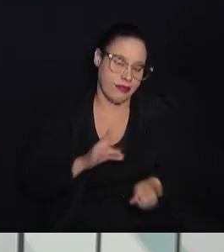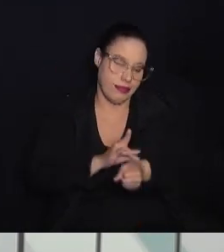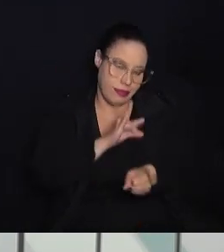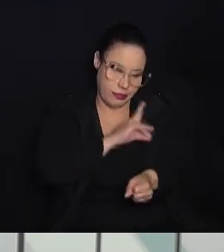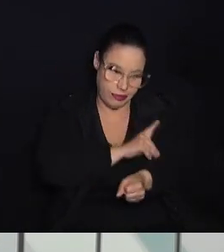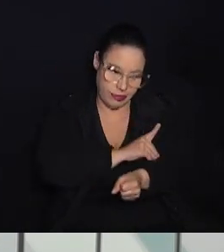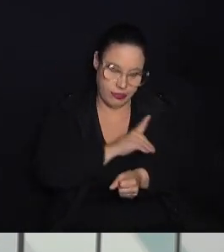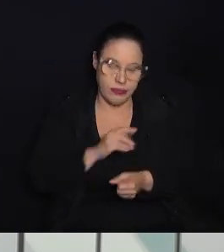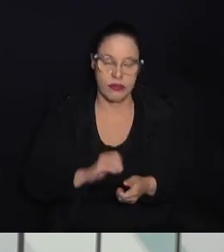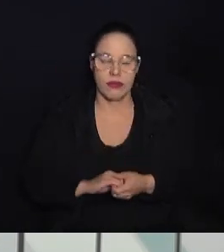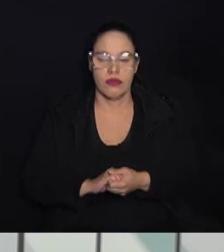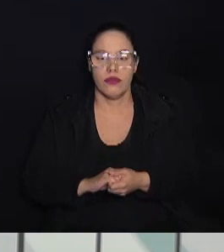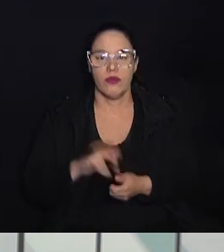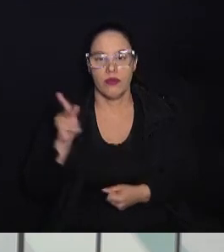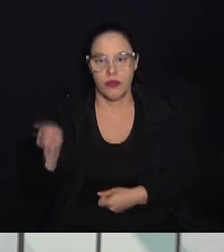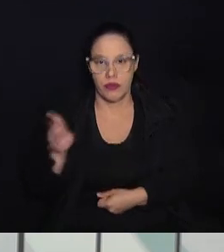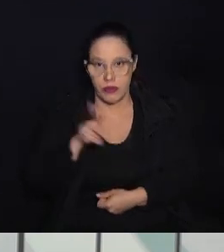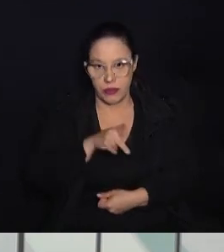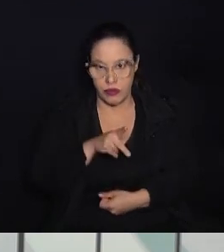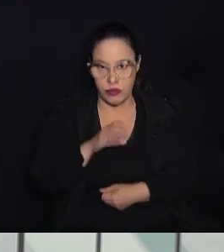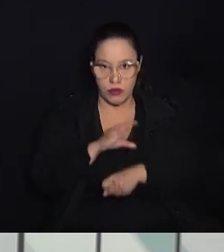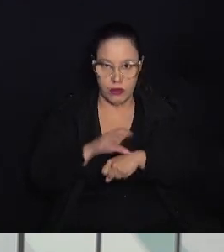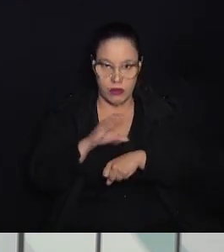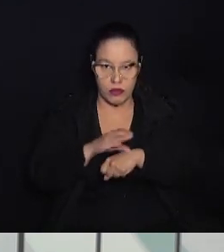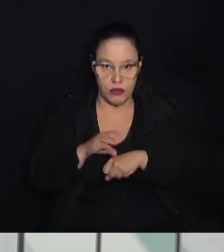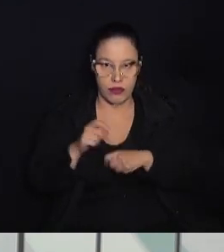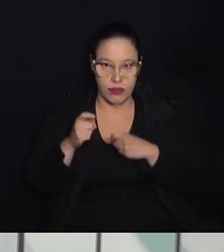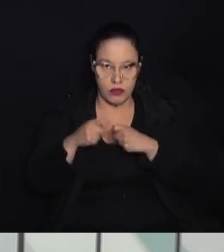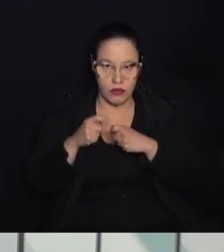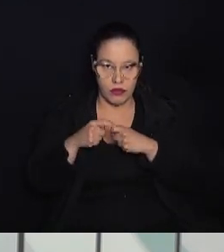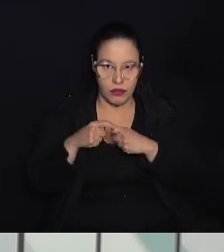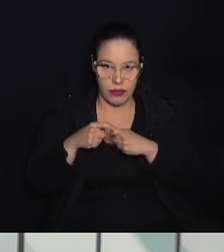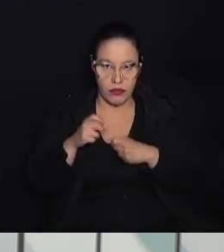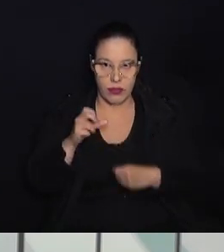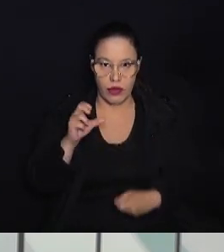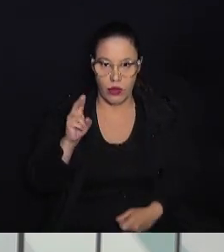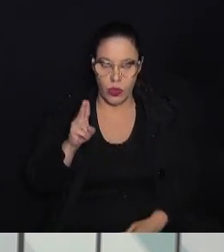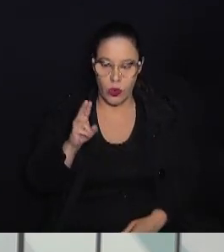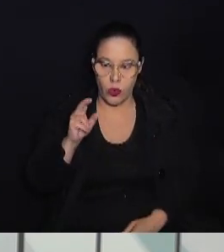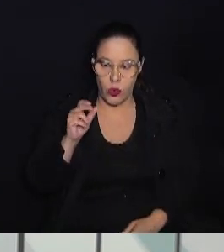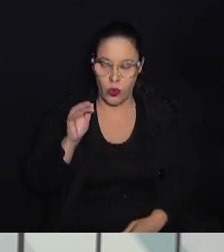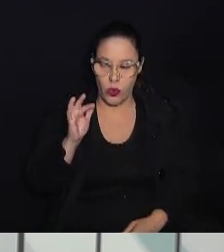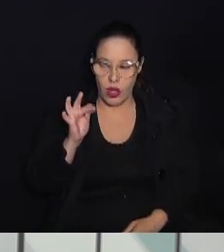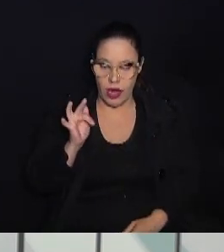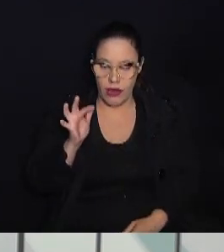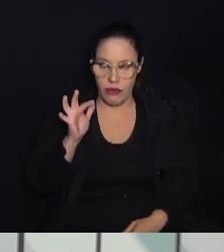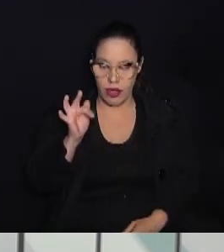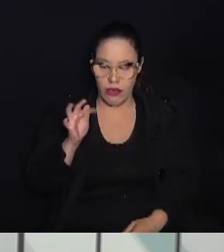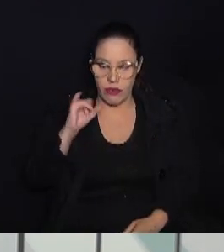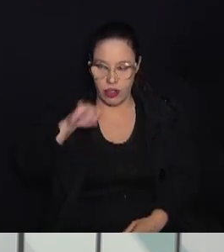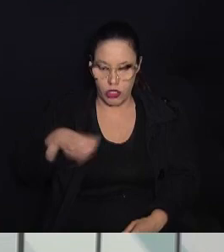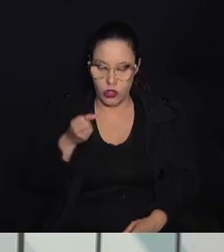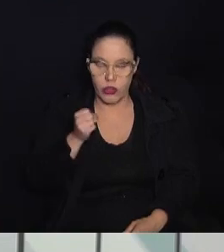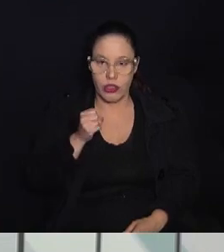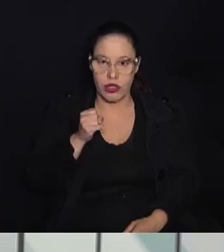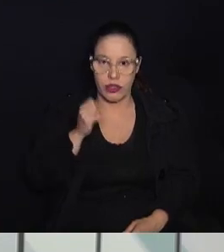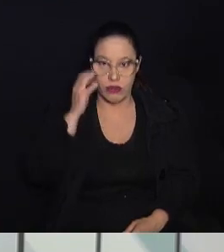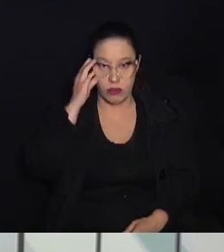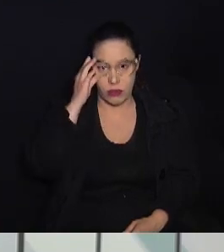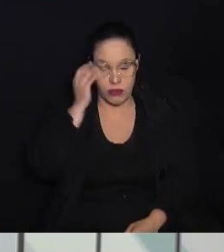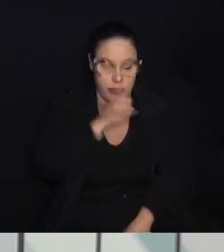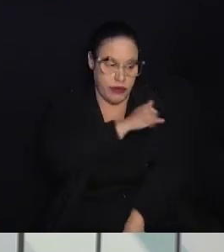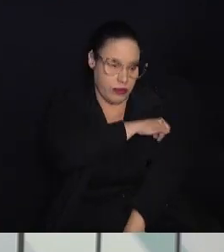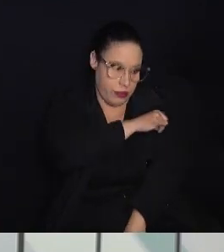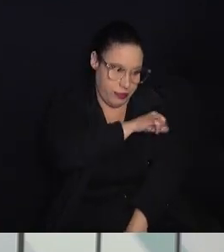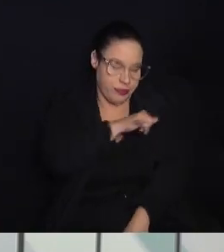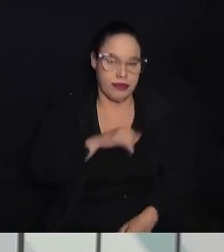Brasileira de Diabetes e professora do curso de Medicina da UFRJ, a Universidade